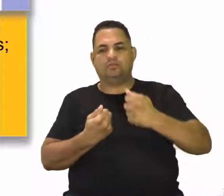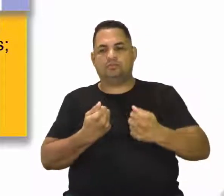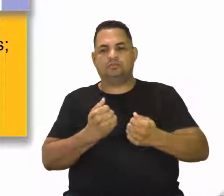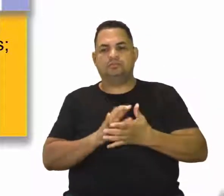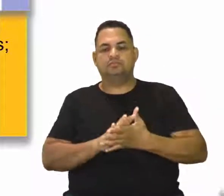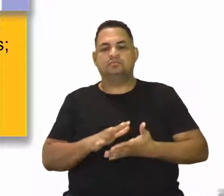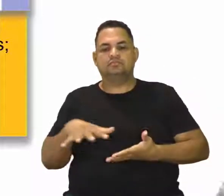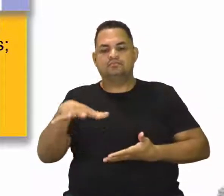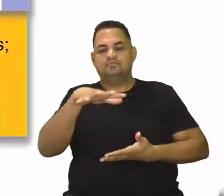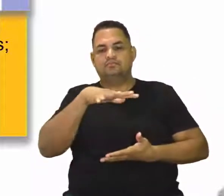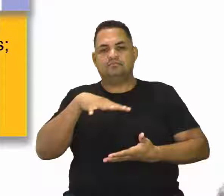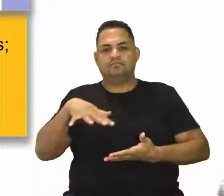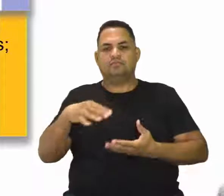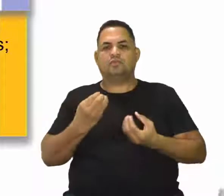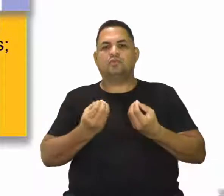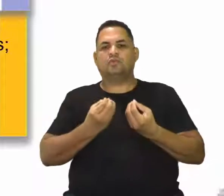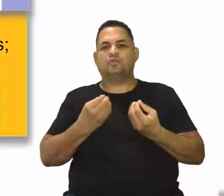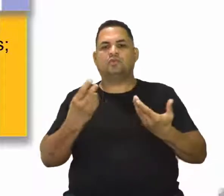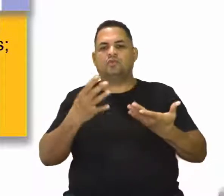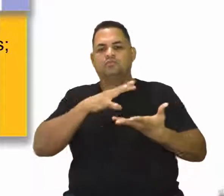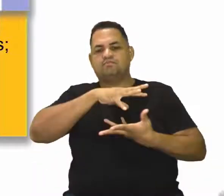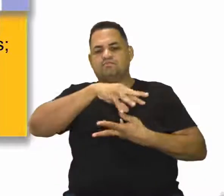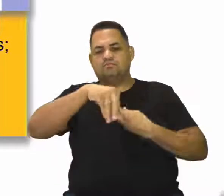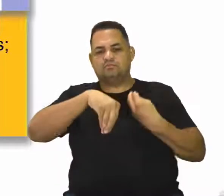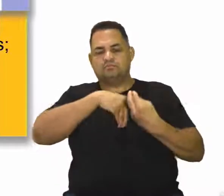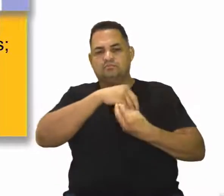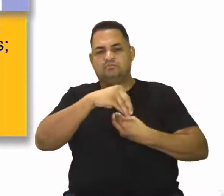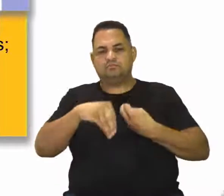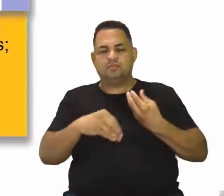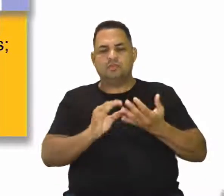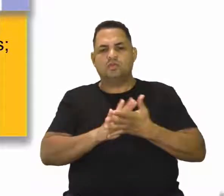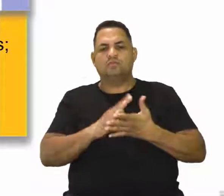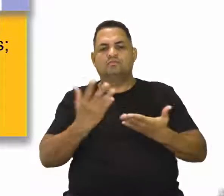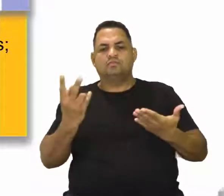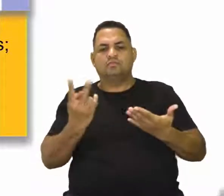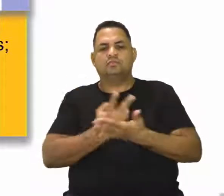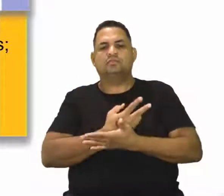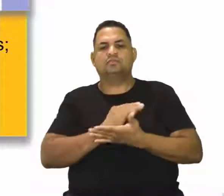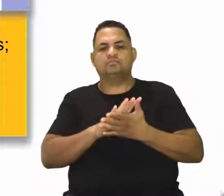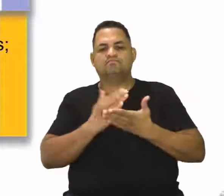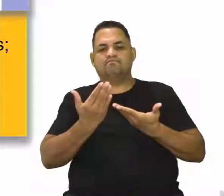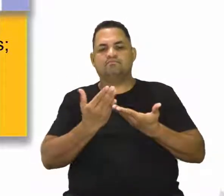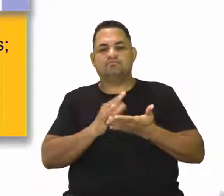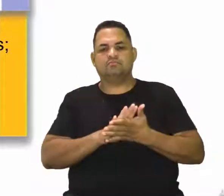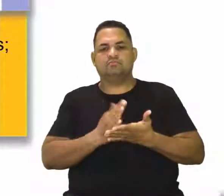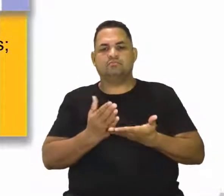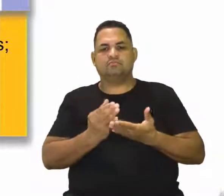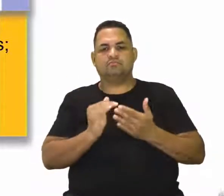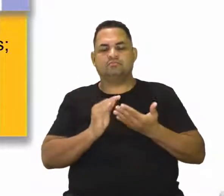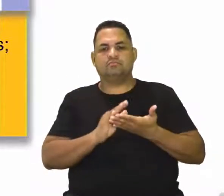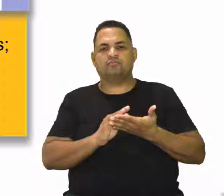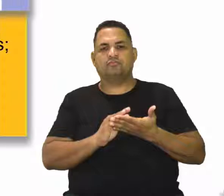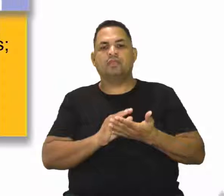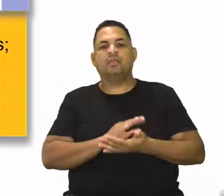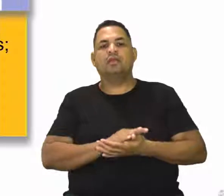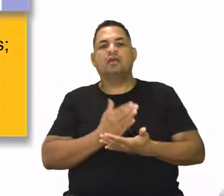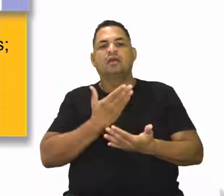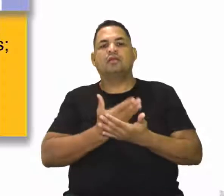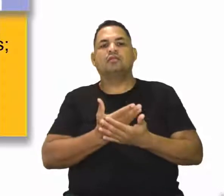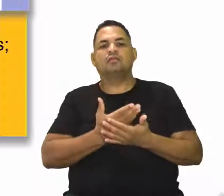do planeta. Como é que teve essa mistura? Como é que se chegou num consenso? Na aula de